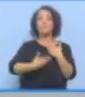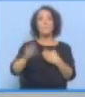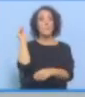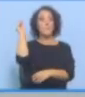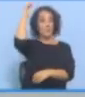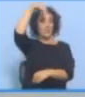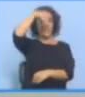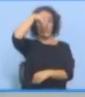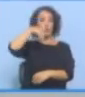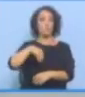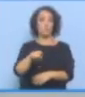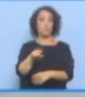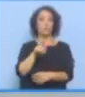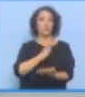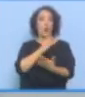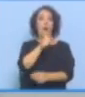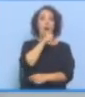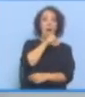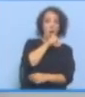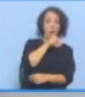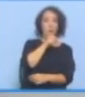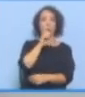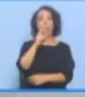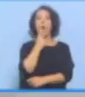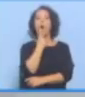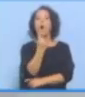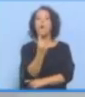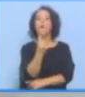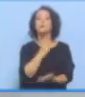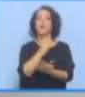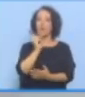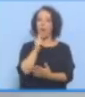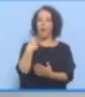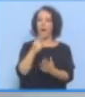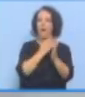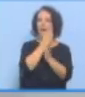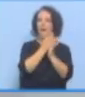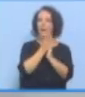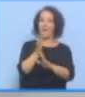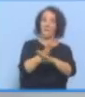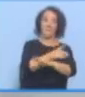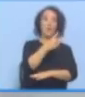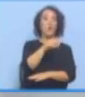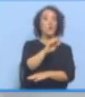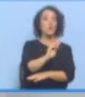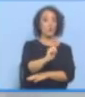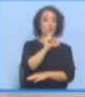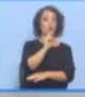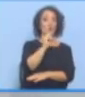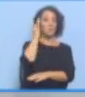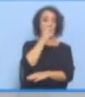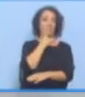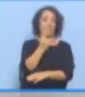batismo, não é só com a água ou o acender da vela, há também todos estes gestos que há pouco falava o Frei José Nunes. Claro. E que, por certo, vamos estar